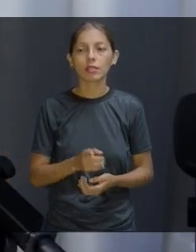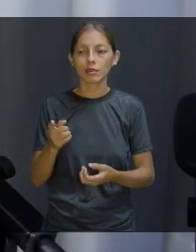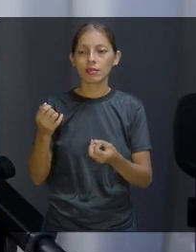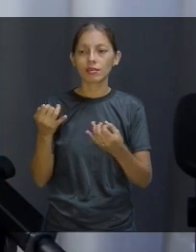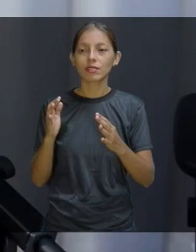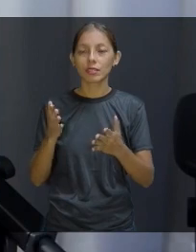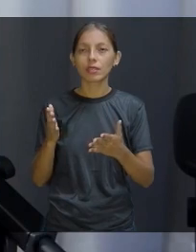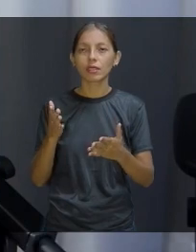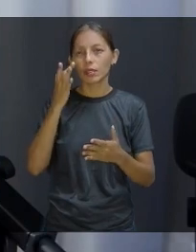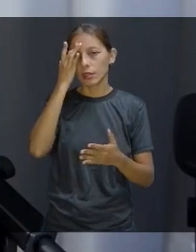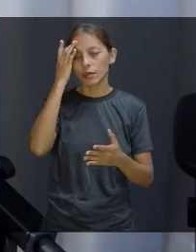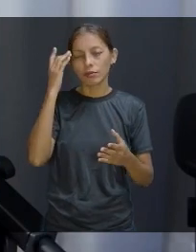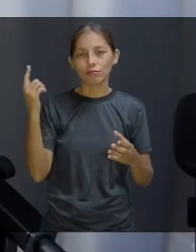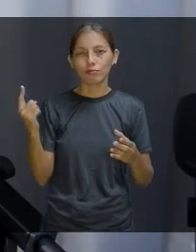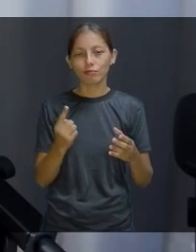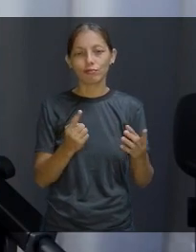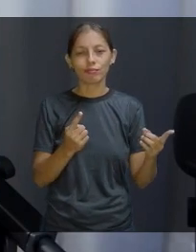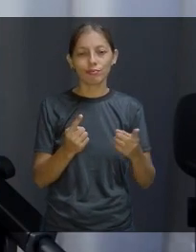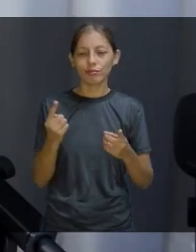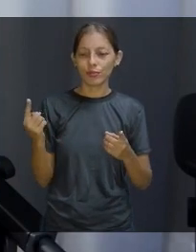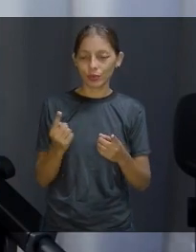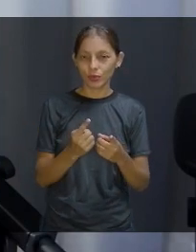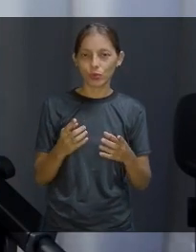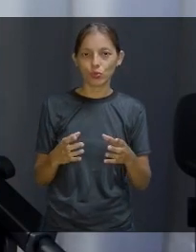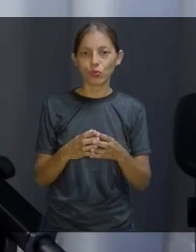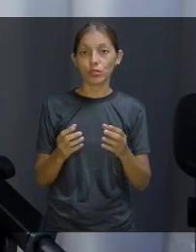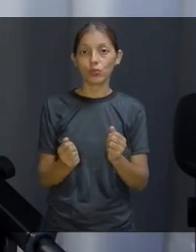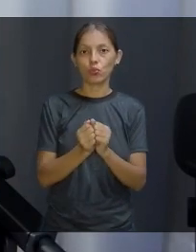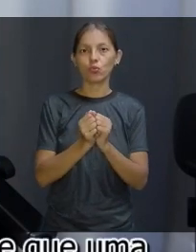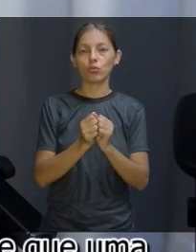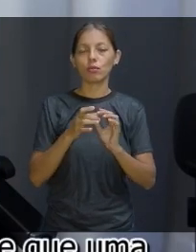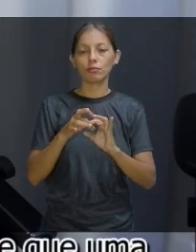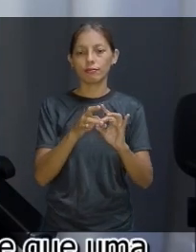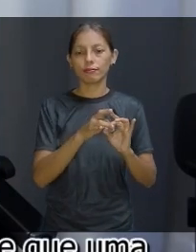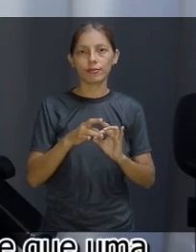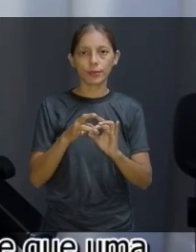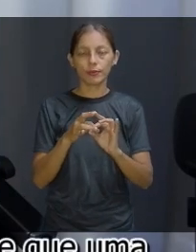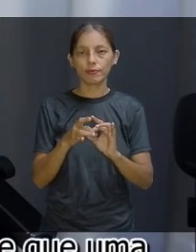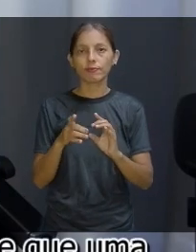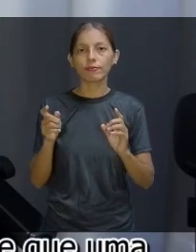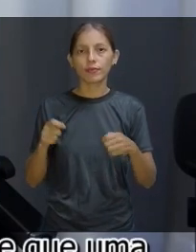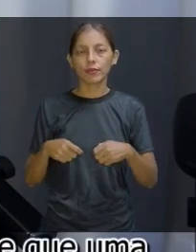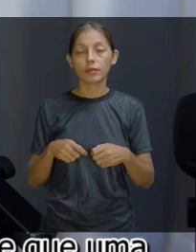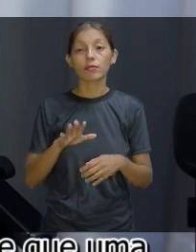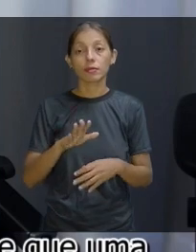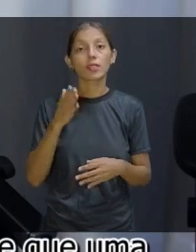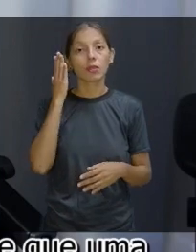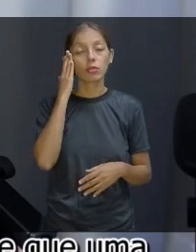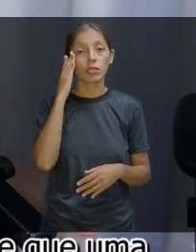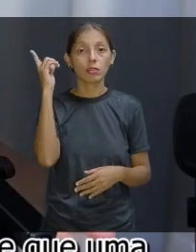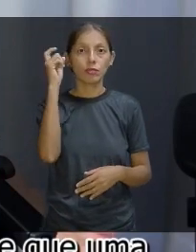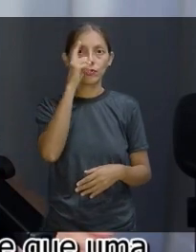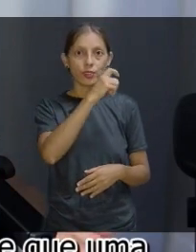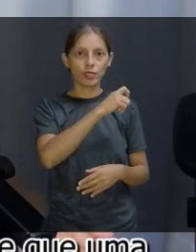acontecer. Será a eleição mais difícil dos últimos anos. Nós todos temos esse